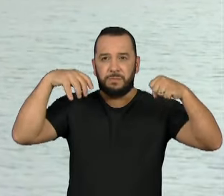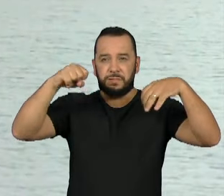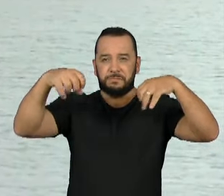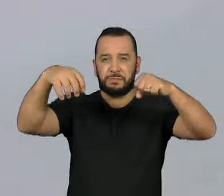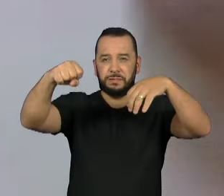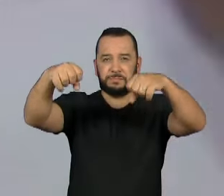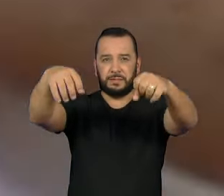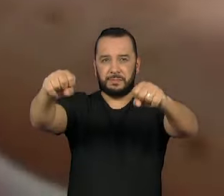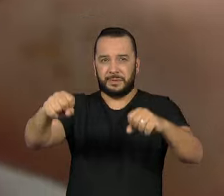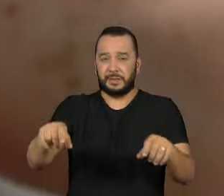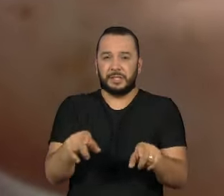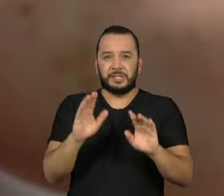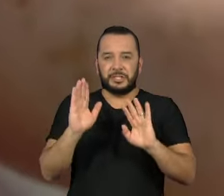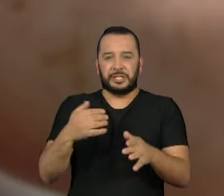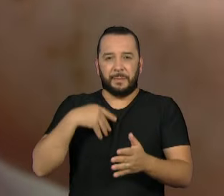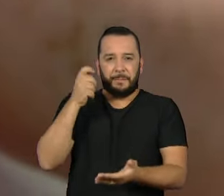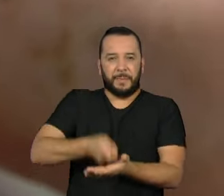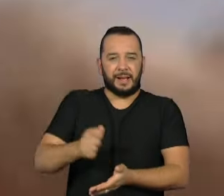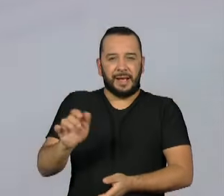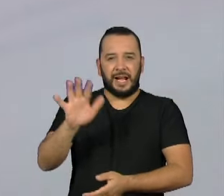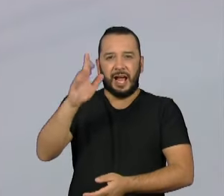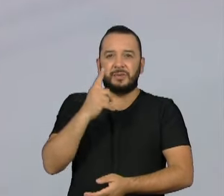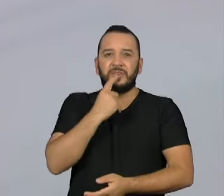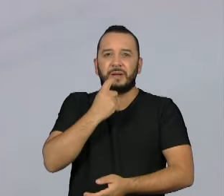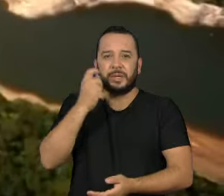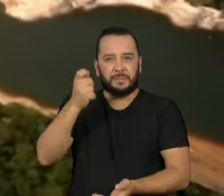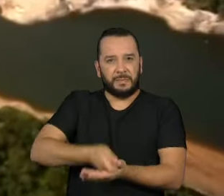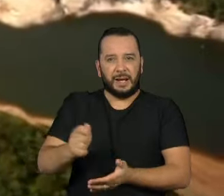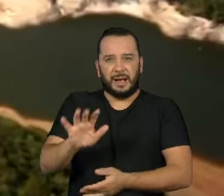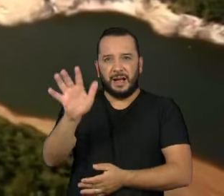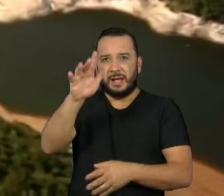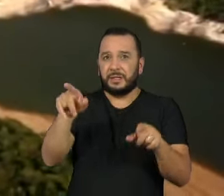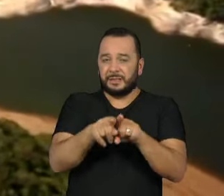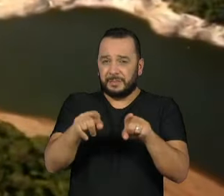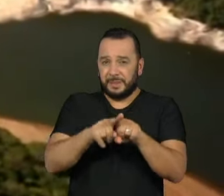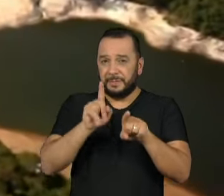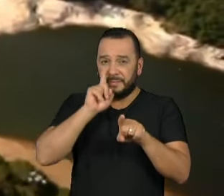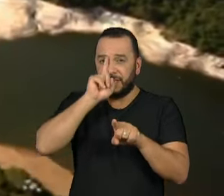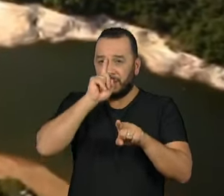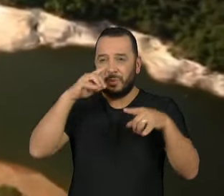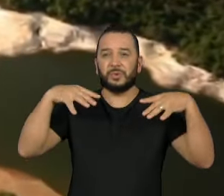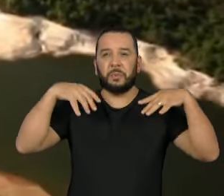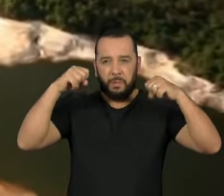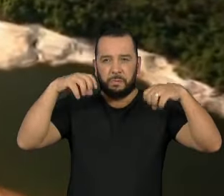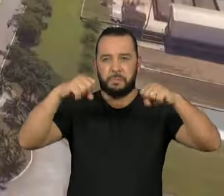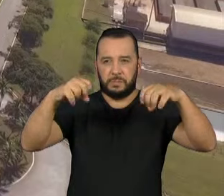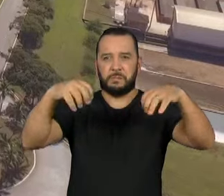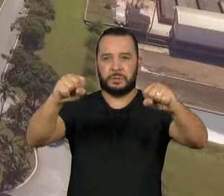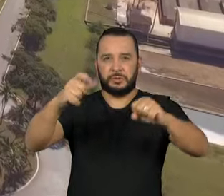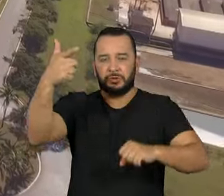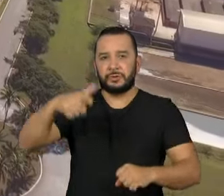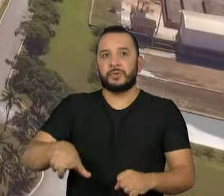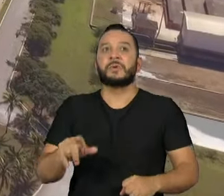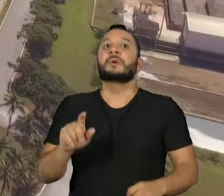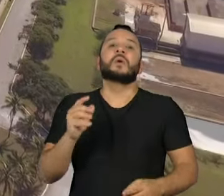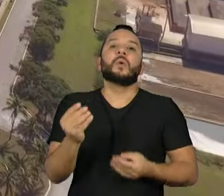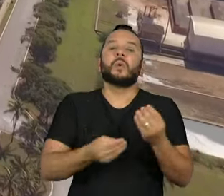histórica, bandeira vermelha na conta de energia, risco de apagão e, mais uma vez, o socorro vem